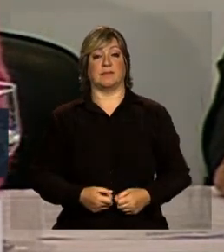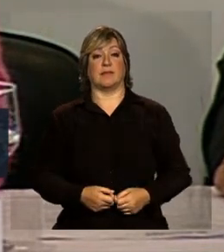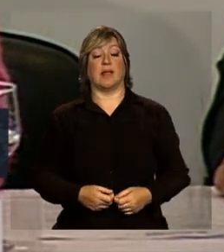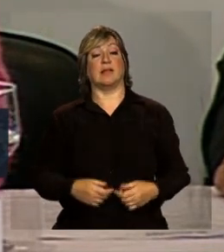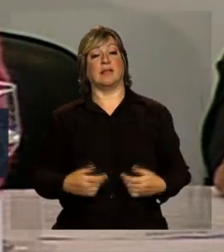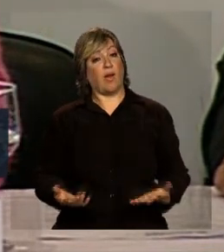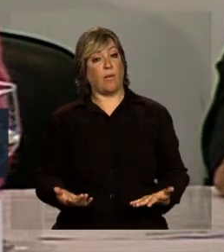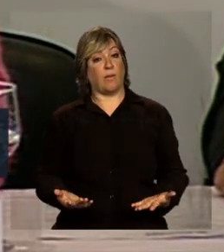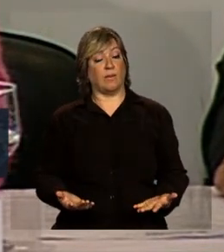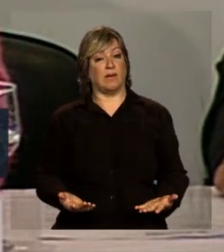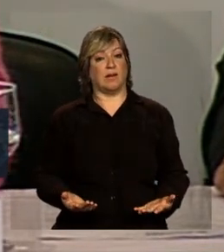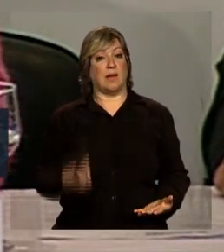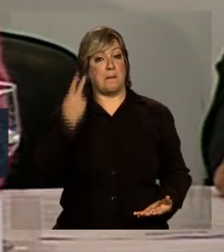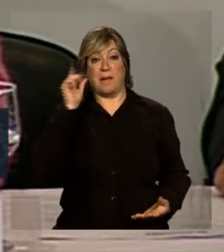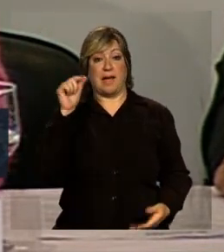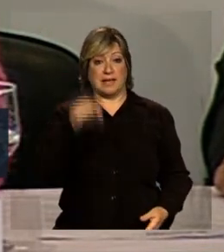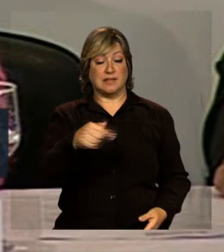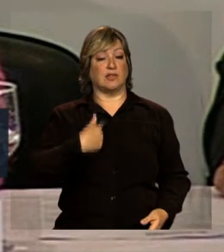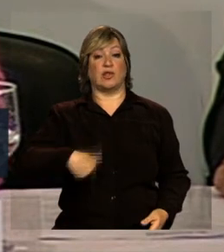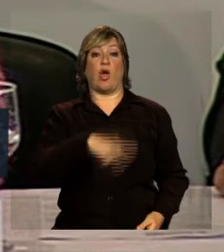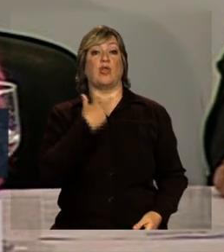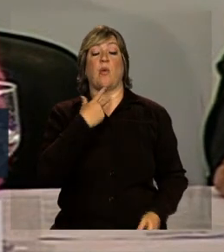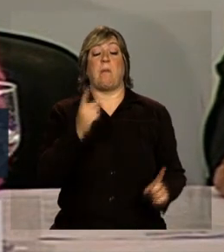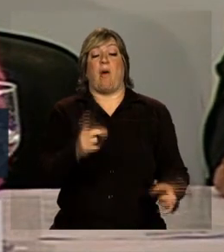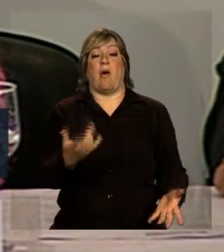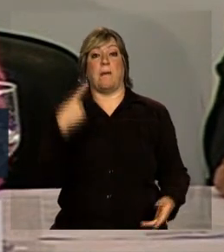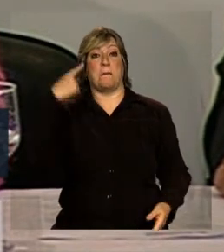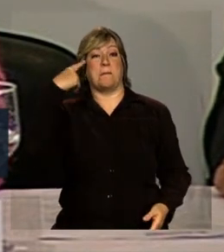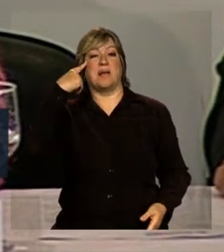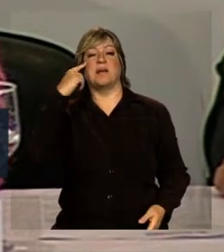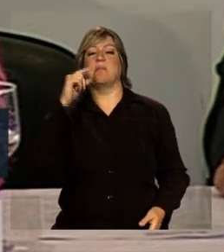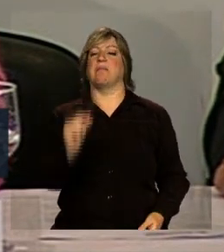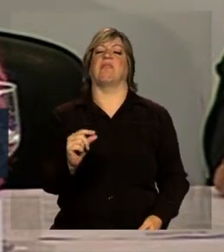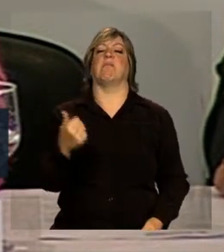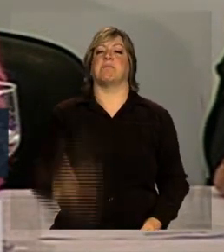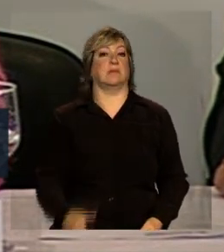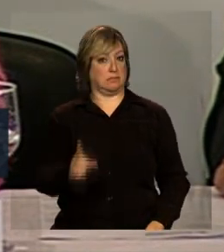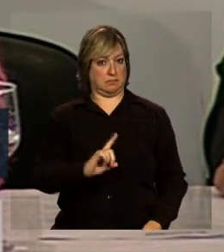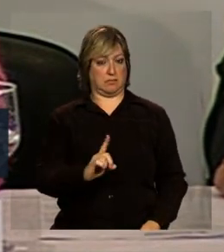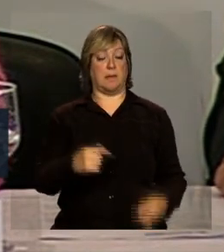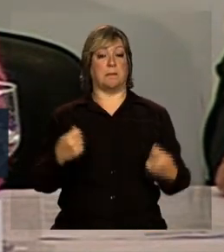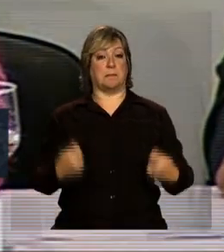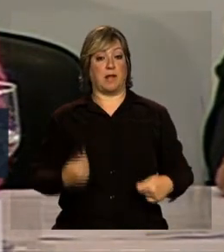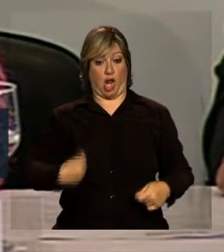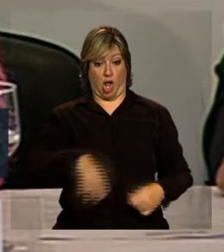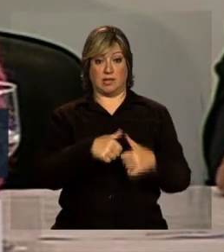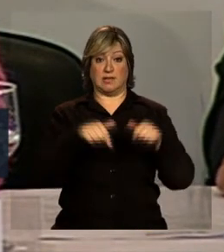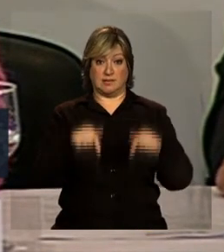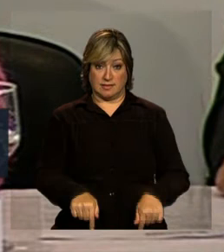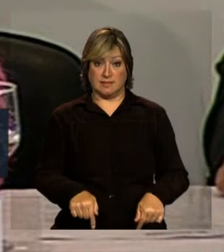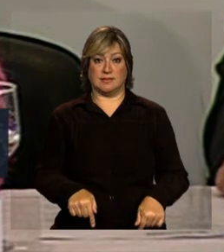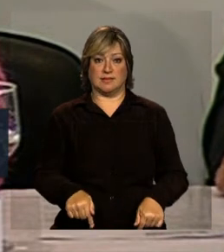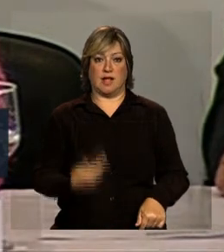Então, para isso, a gente não pode pensar pequeno. Nós estamos aqui, nós